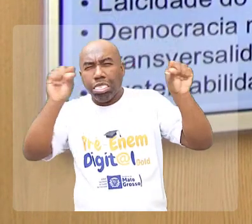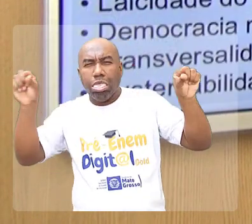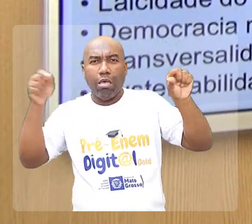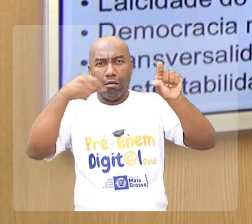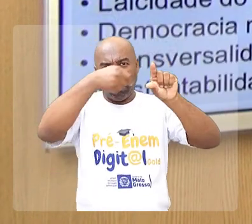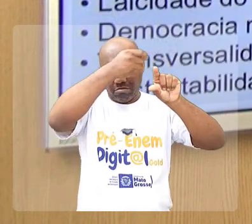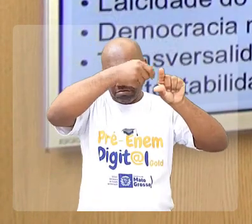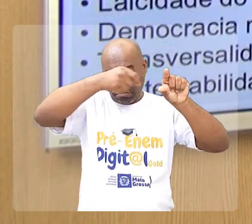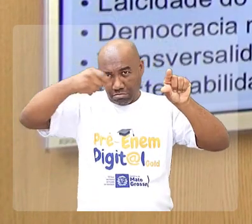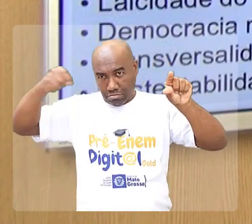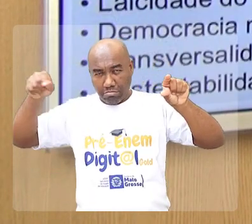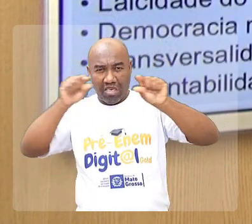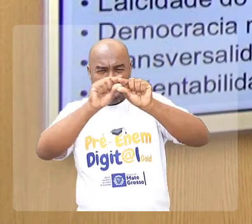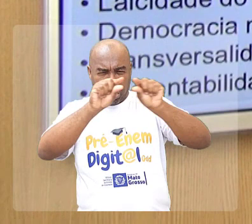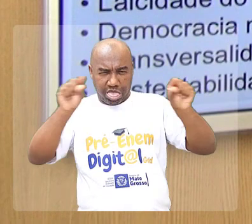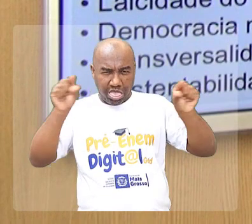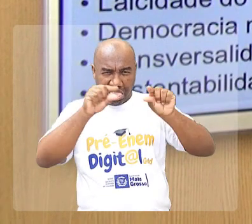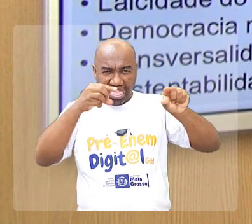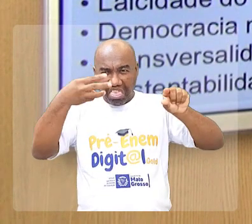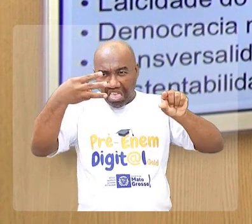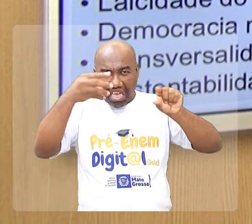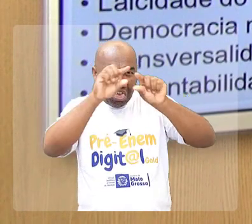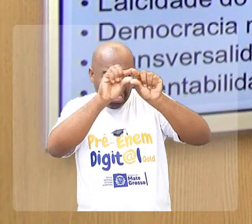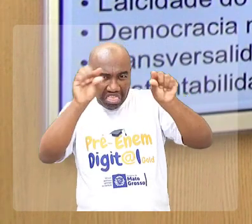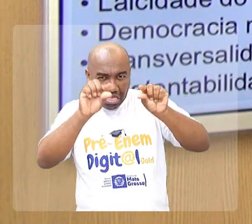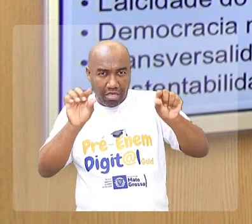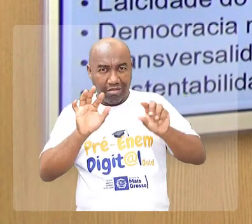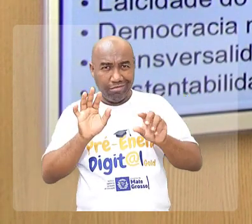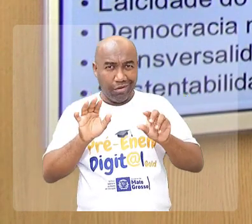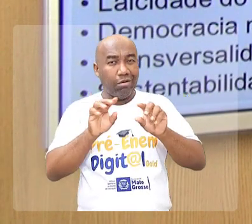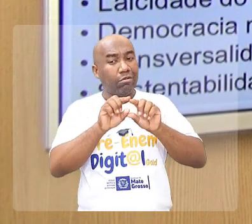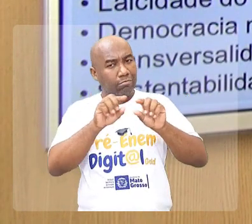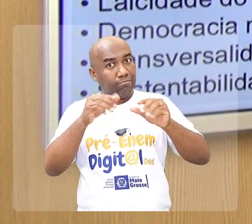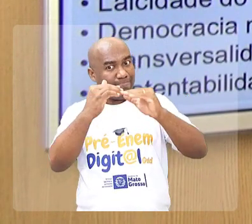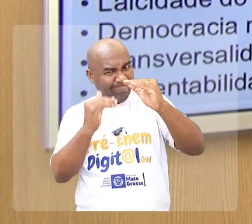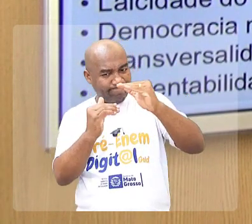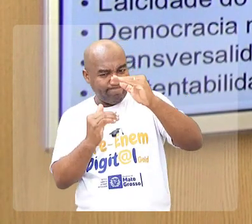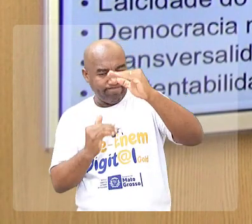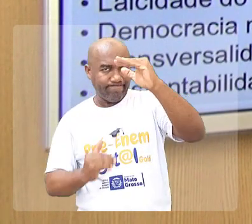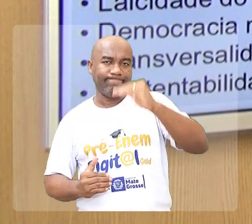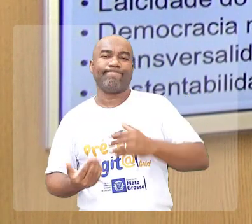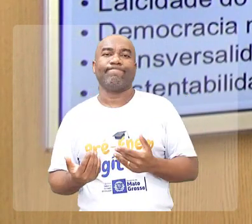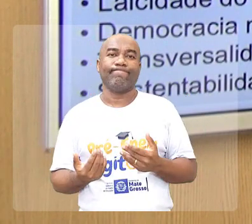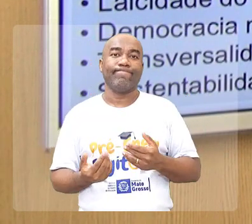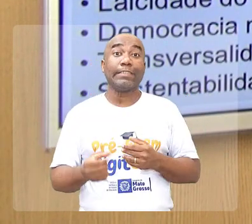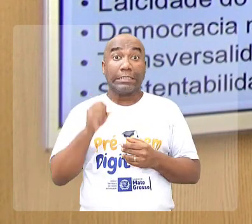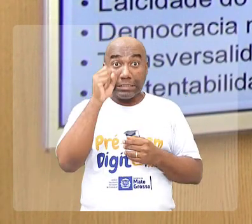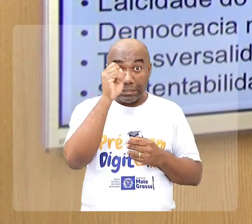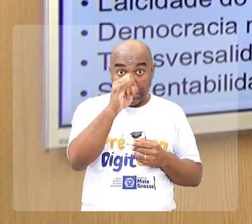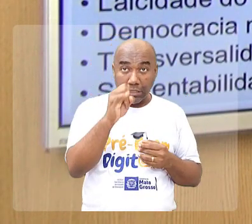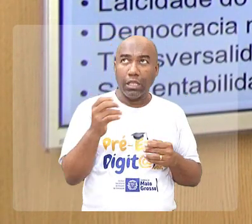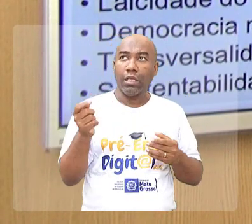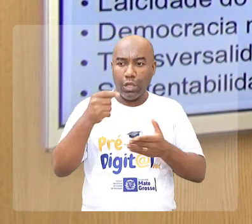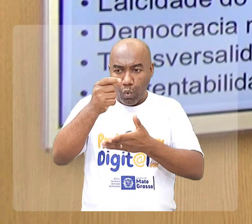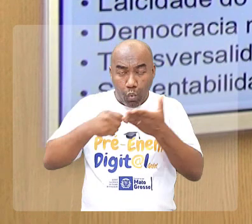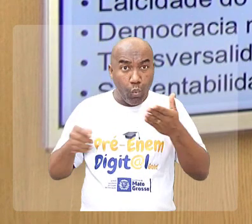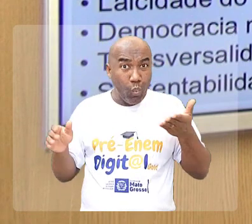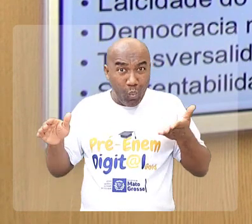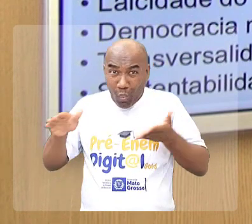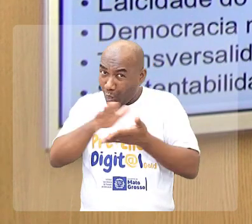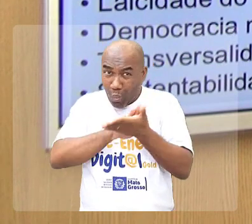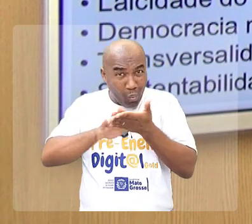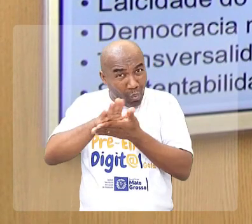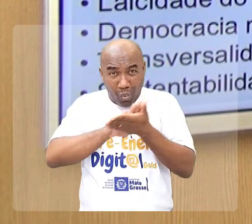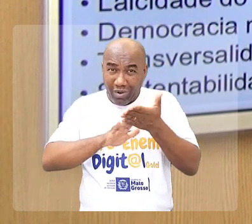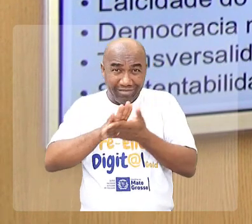certo? Lembra que eu falei que quem fere os direitos humanos zera a conclusão? E